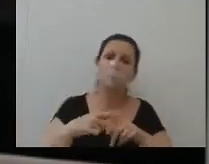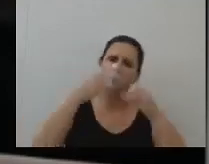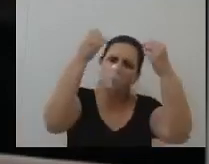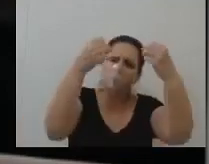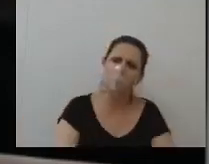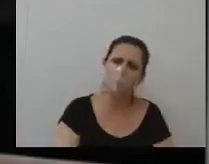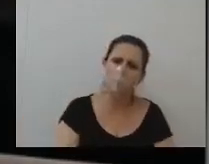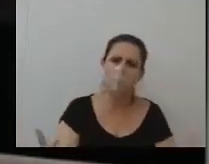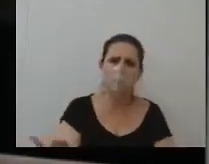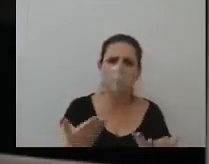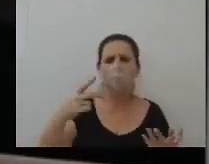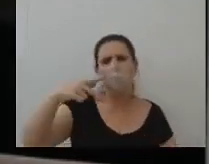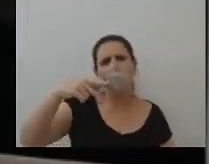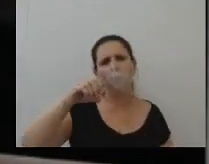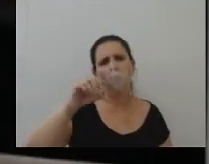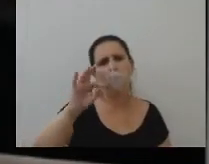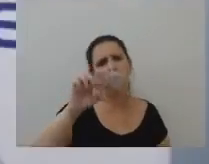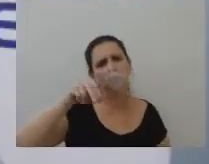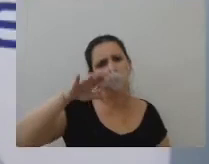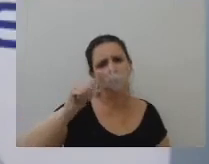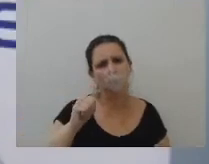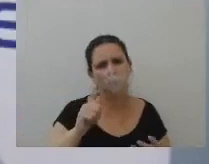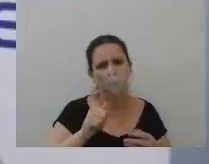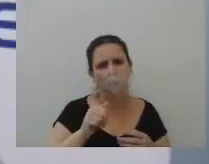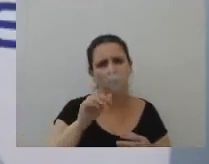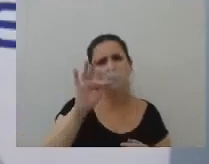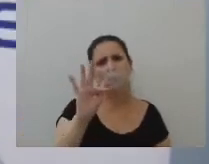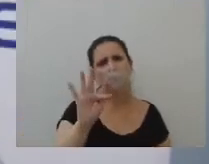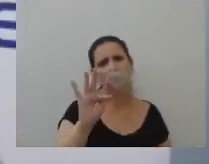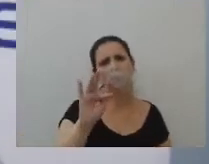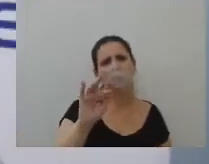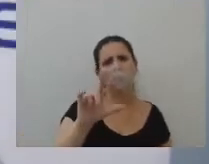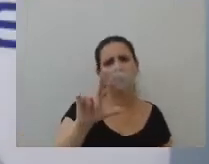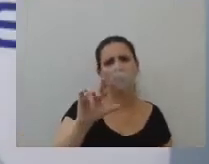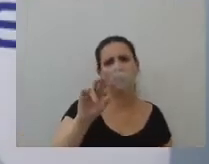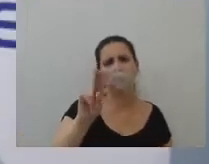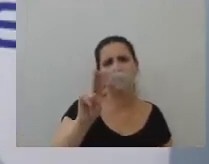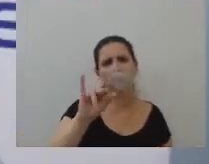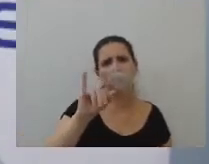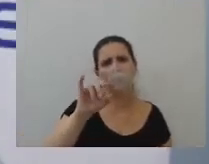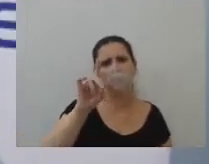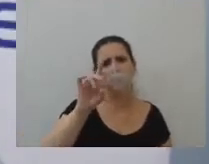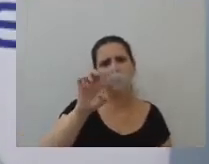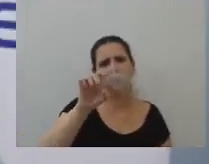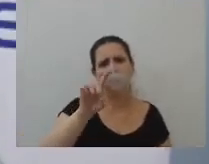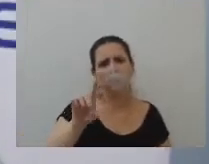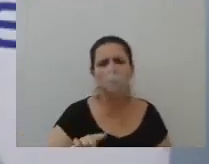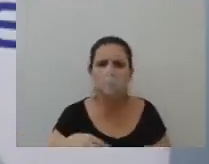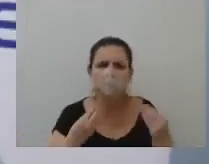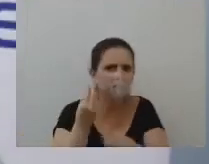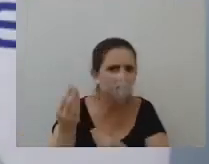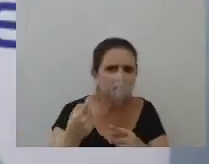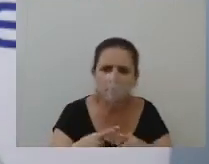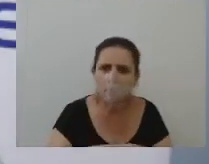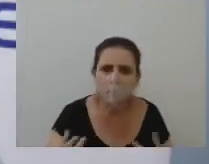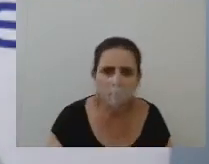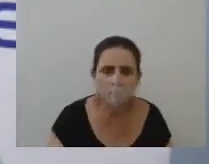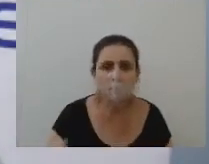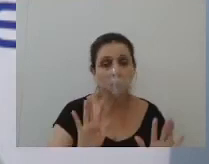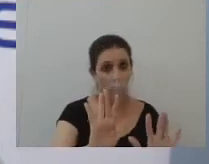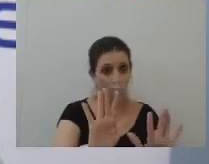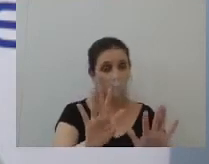que eu falo de potência e de fluidez? É para que você tenha a ideia de que não